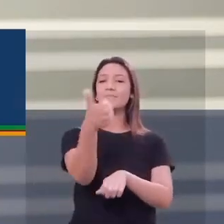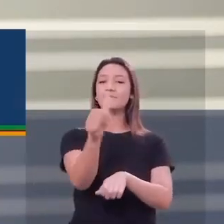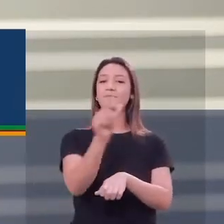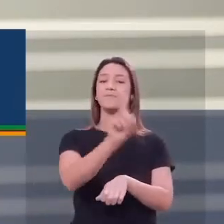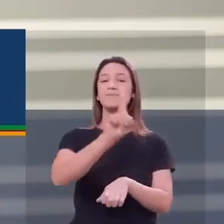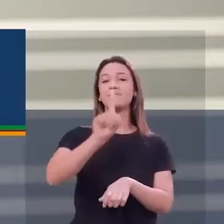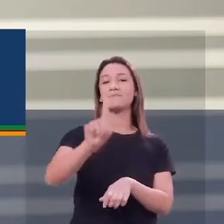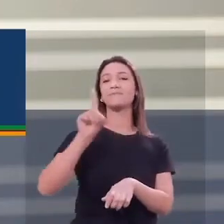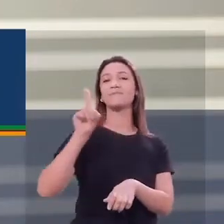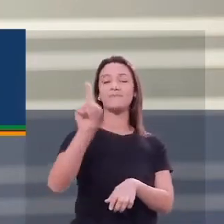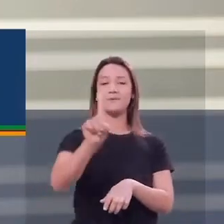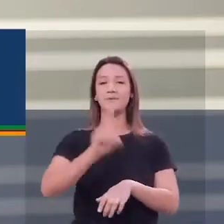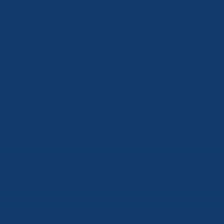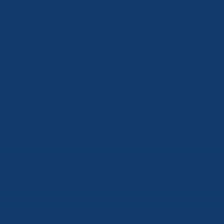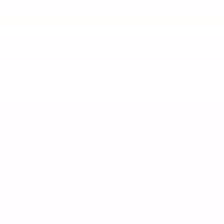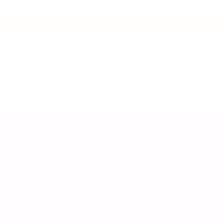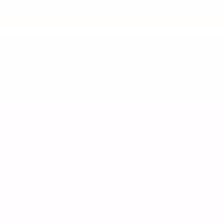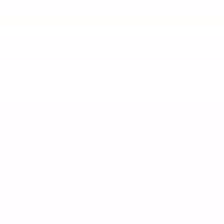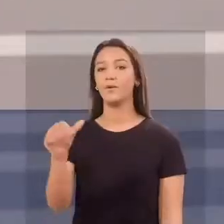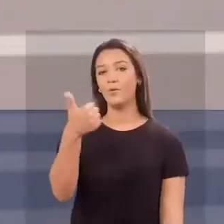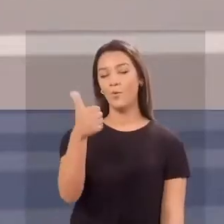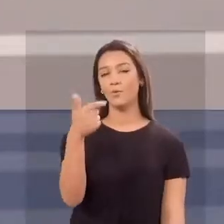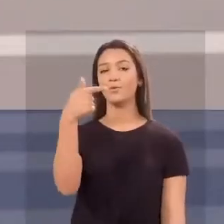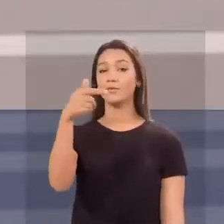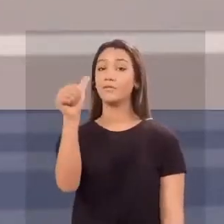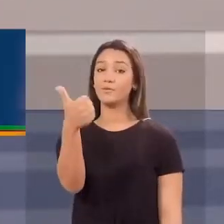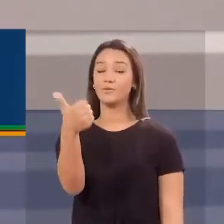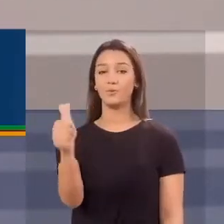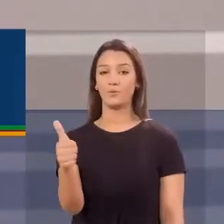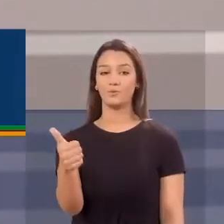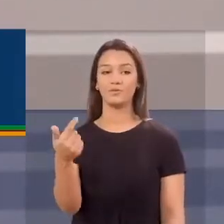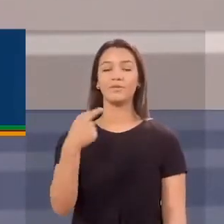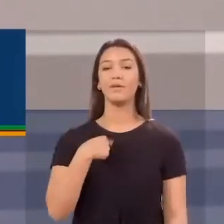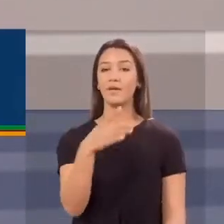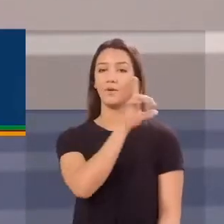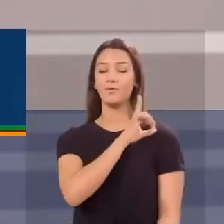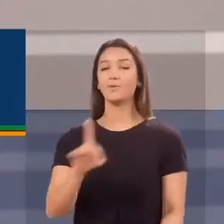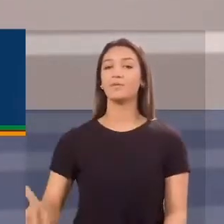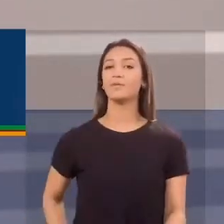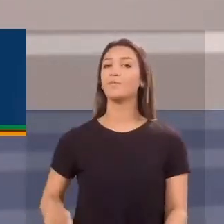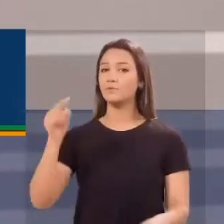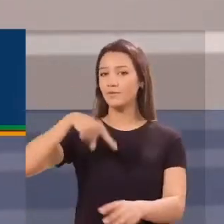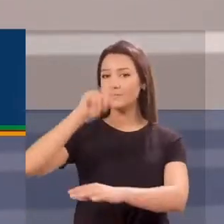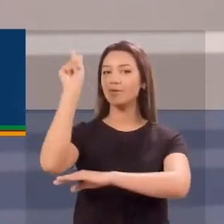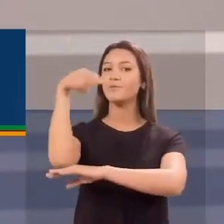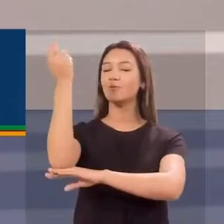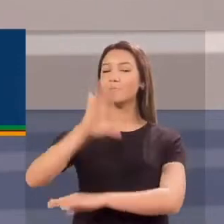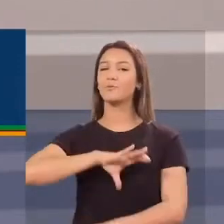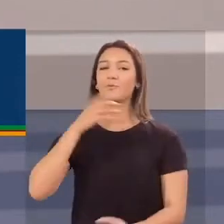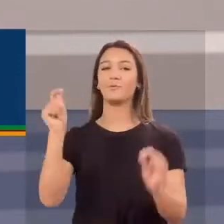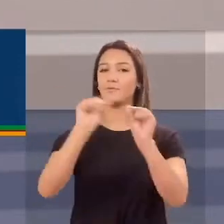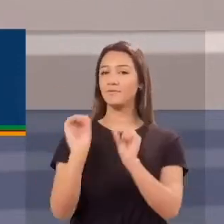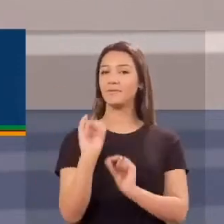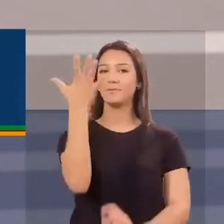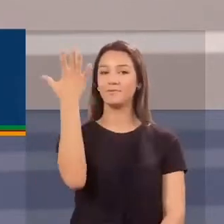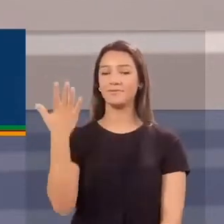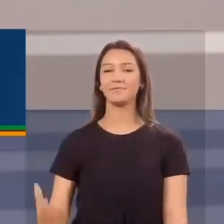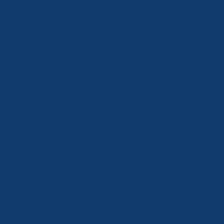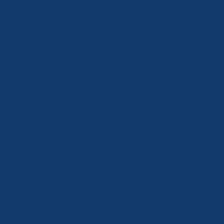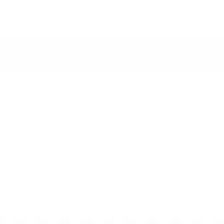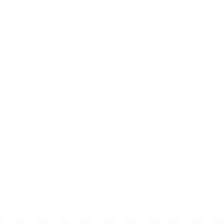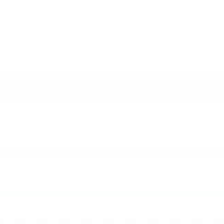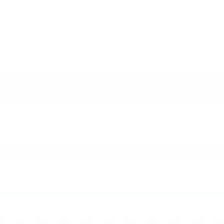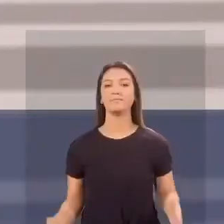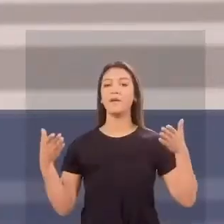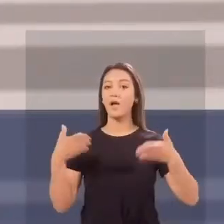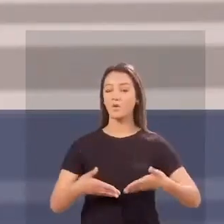Covatti, 11111. É 11! 11711. Evandro Berto, o deputado do coração do Rio Grande, com coragem para fazer acontecer.